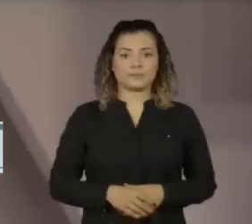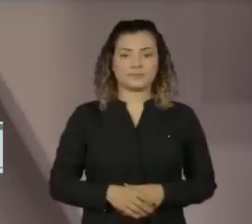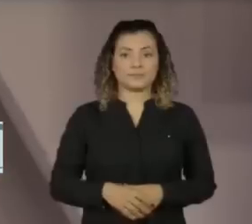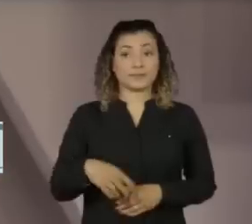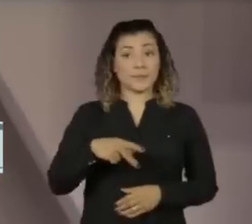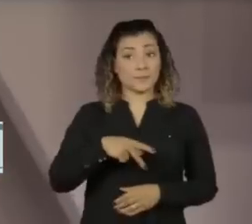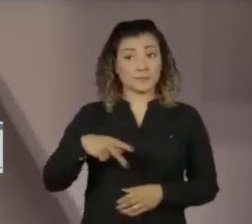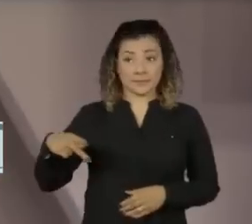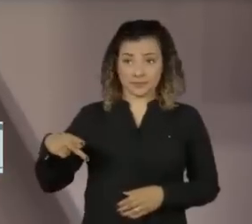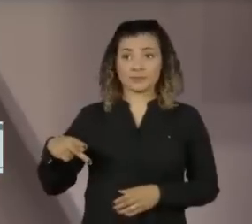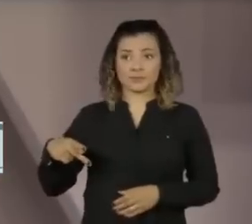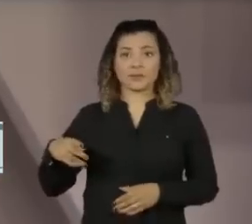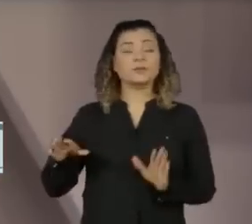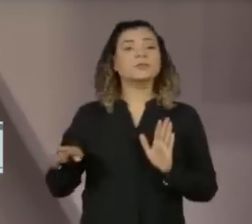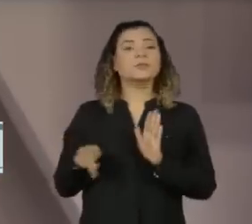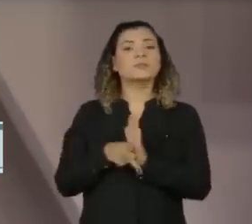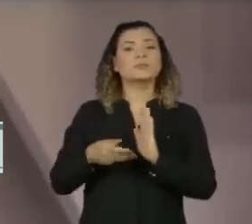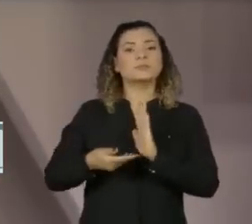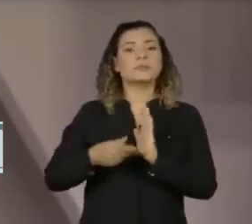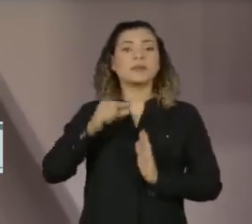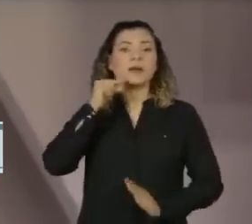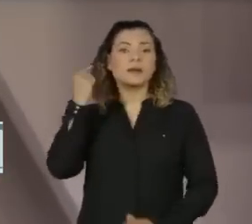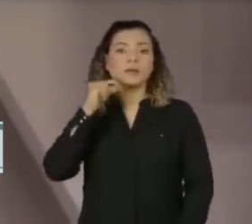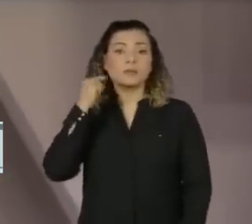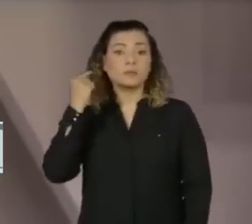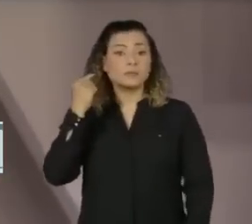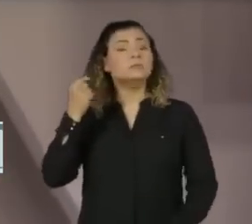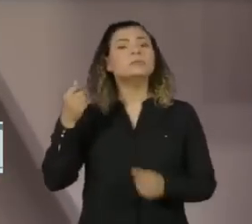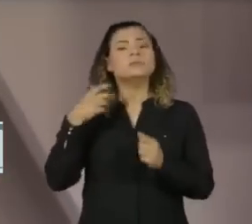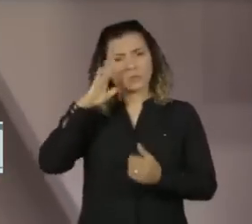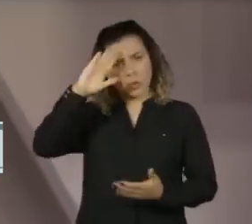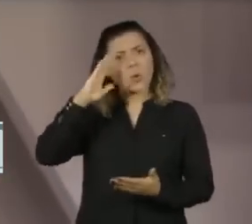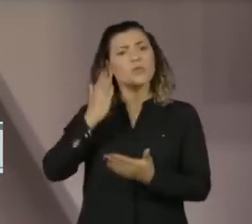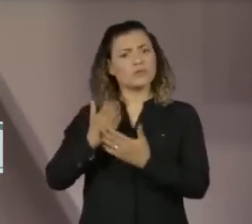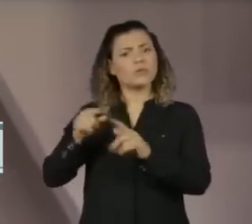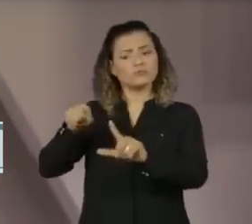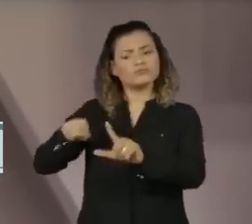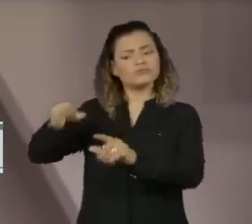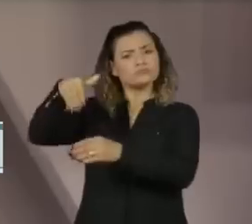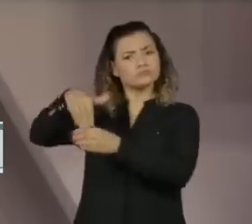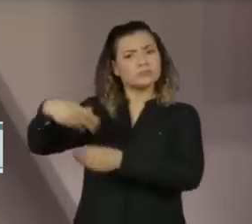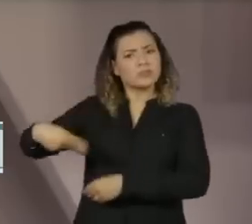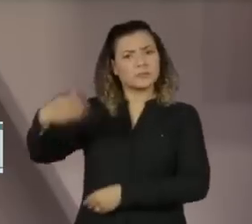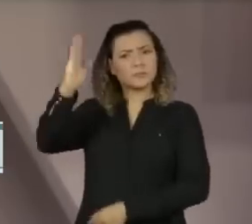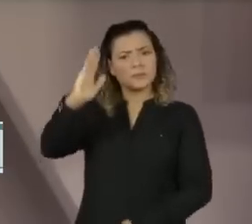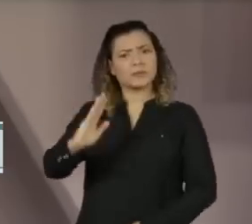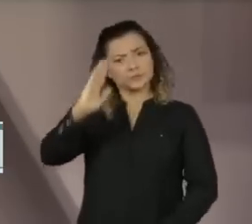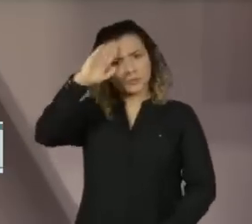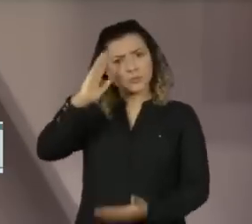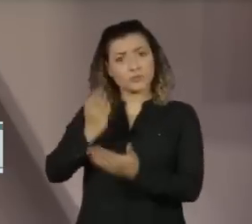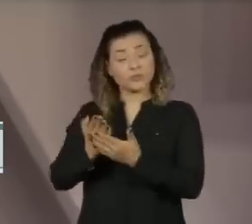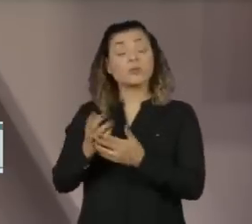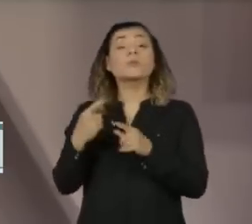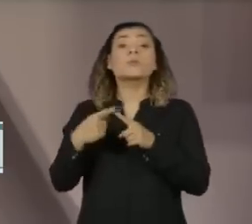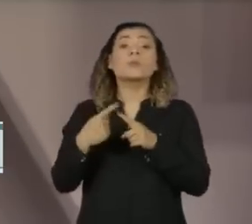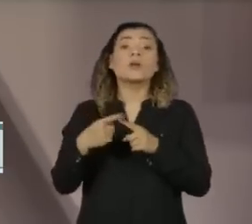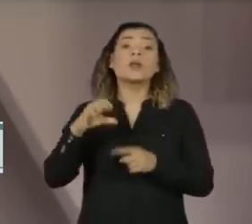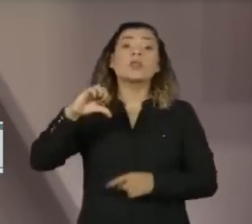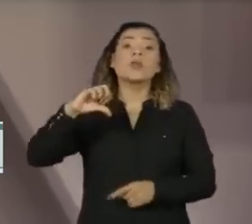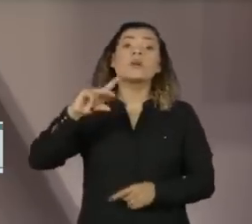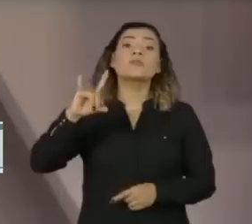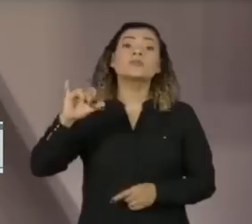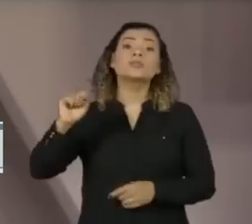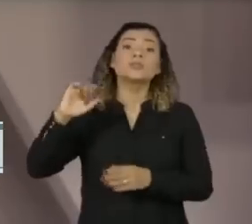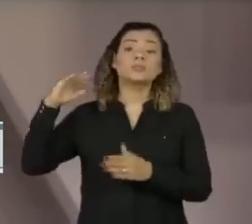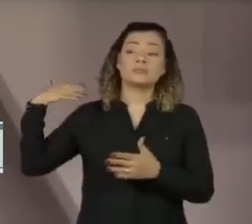O presidente da Câmara dos Deputados, Arthur Lira, disse que confia no sistema eleitoral brasileiro. A fala veio 9 dias